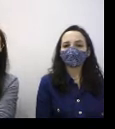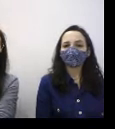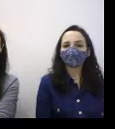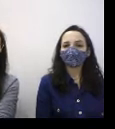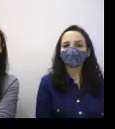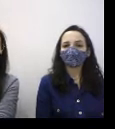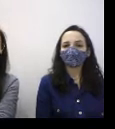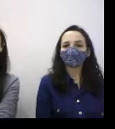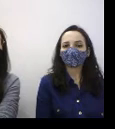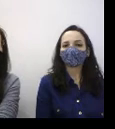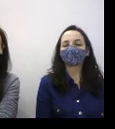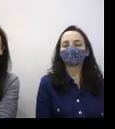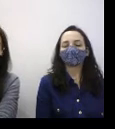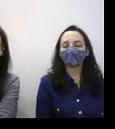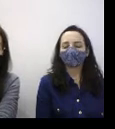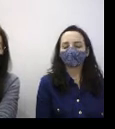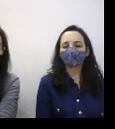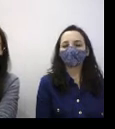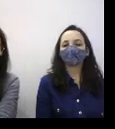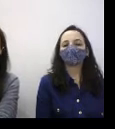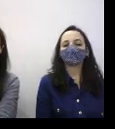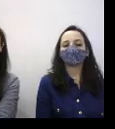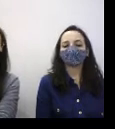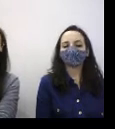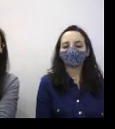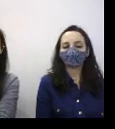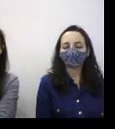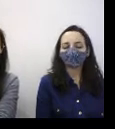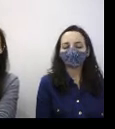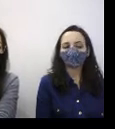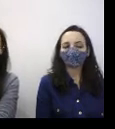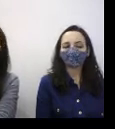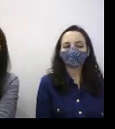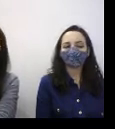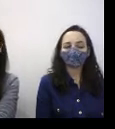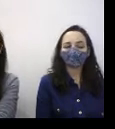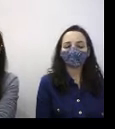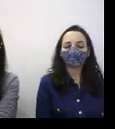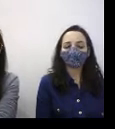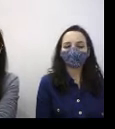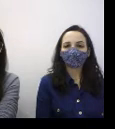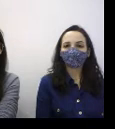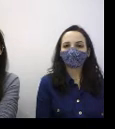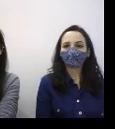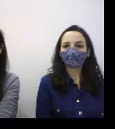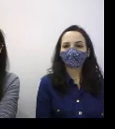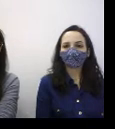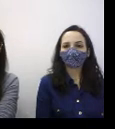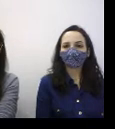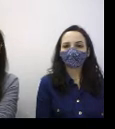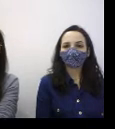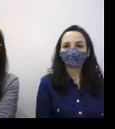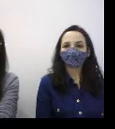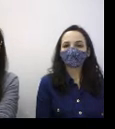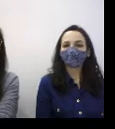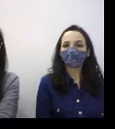somente ficar permeado por essas sensações negativas e esses sentimentos mais negativos que ocorrem. Então,